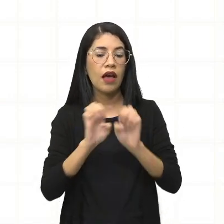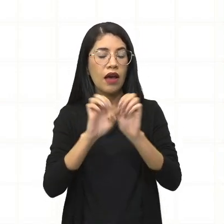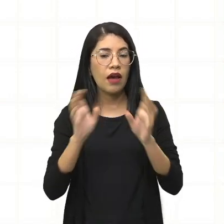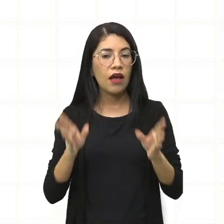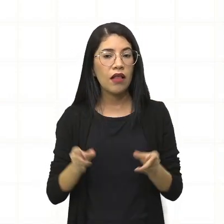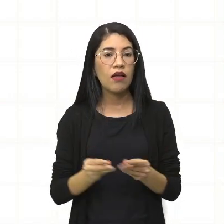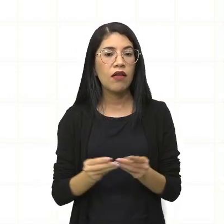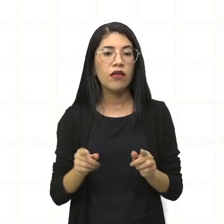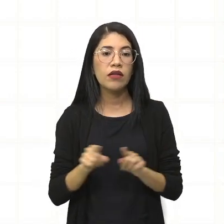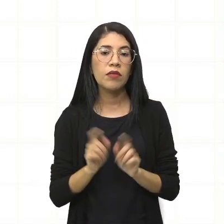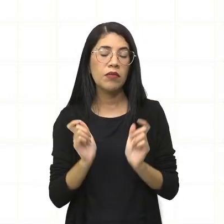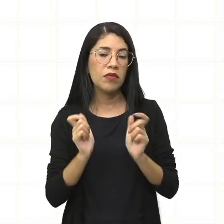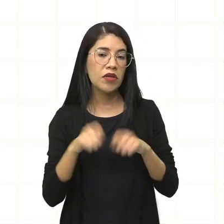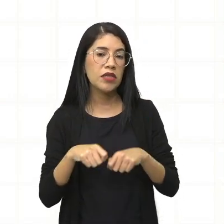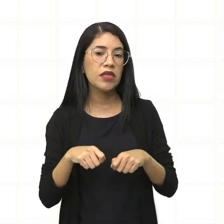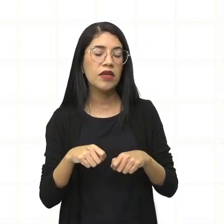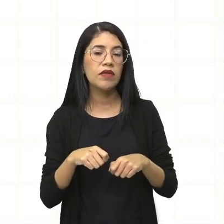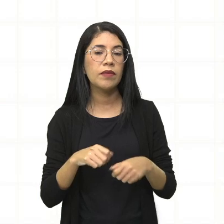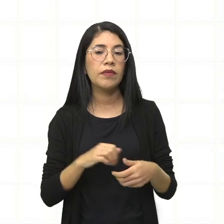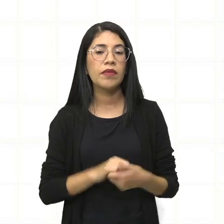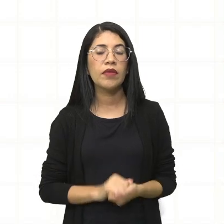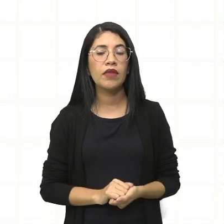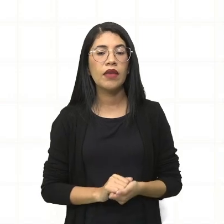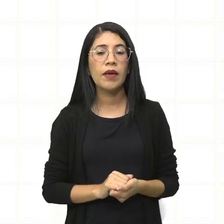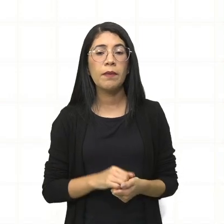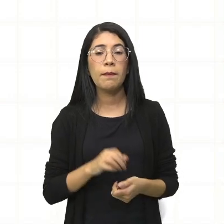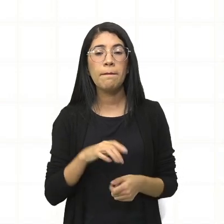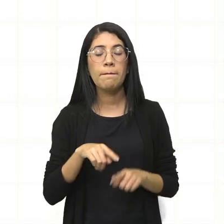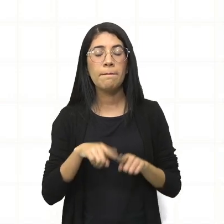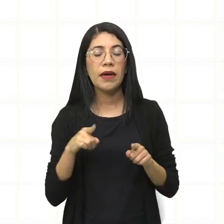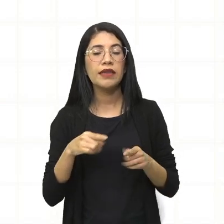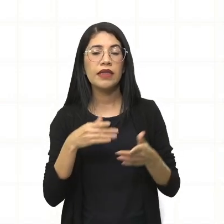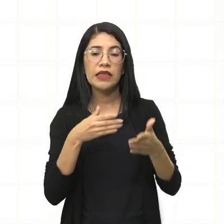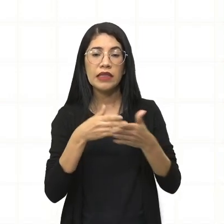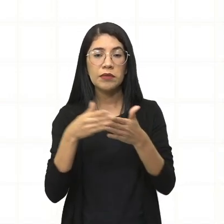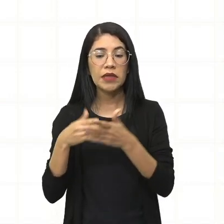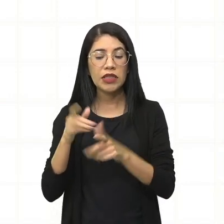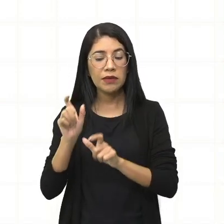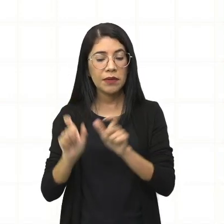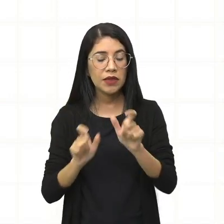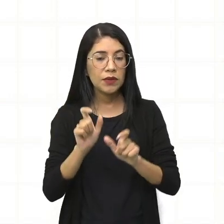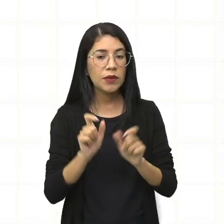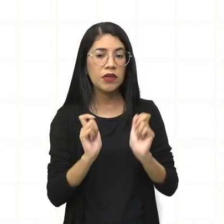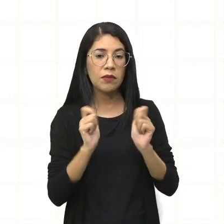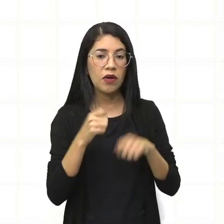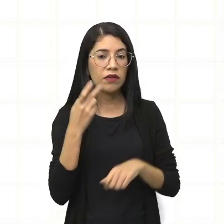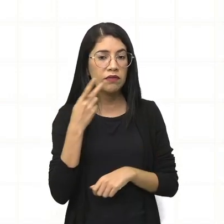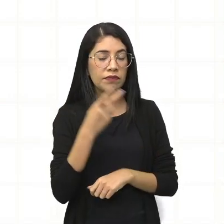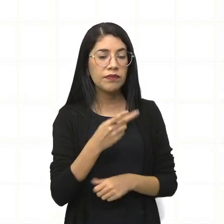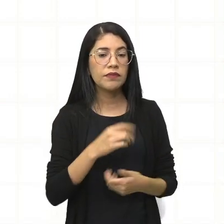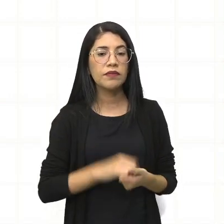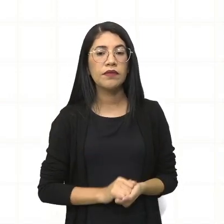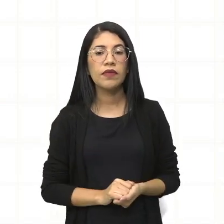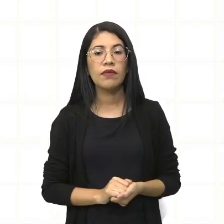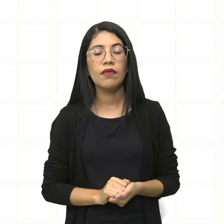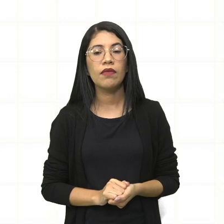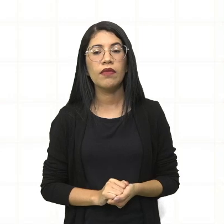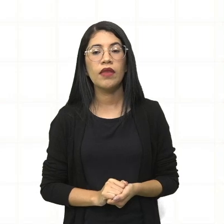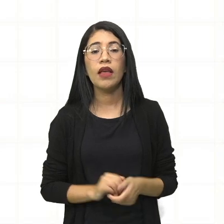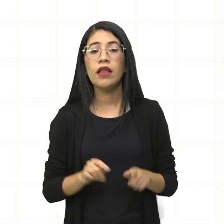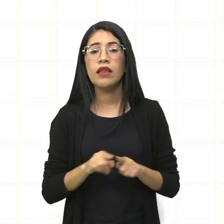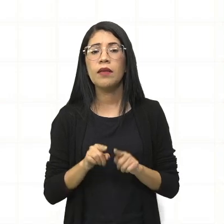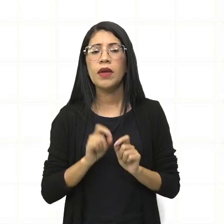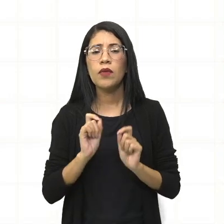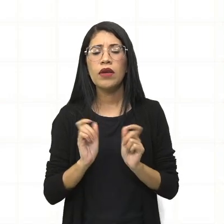ecológico, é permitida comportando certo grau de ocupação humana, e aí a gente vai ter aí as condições